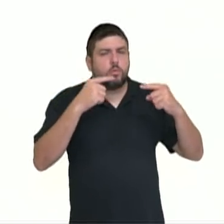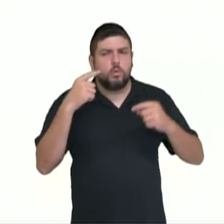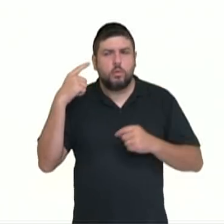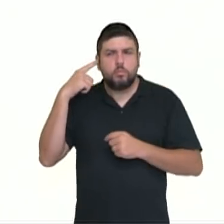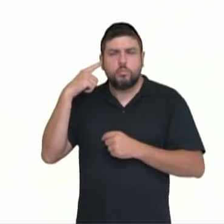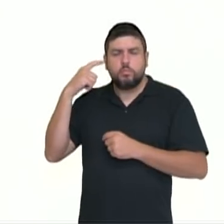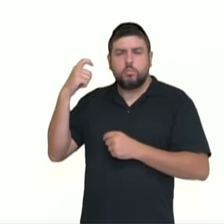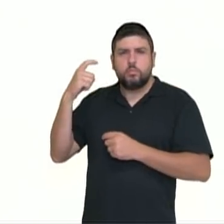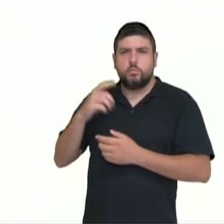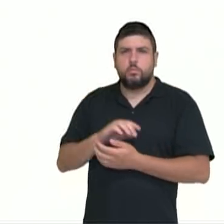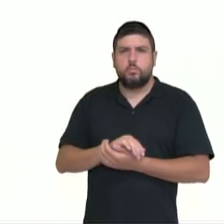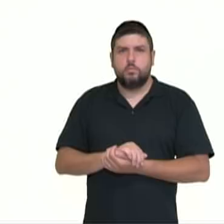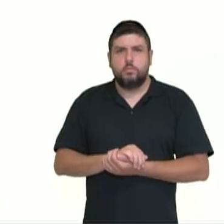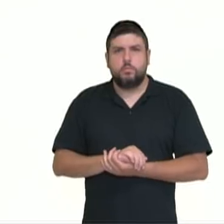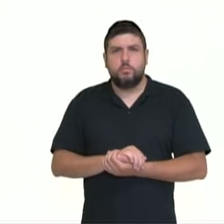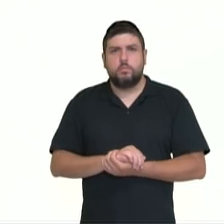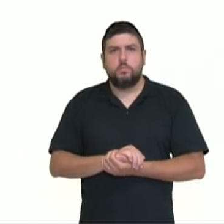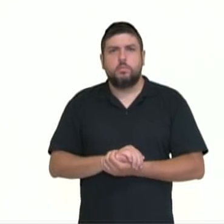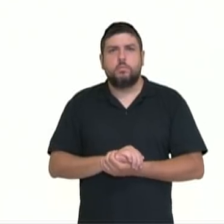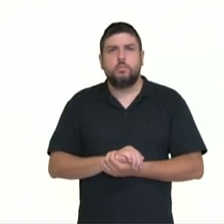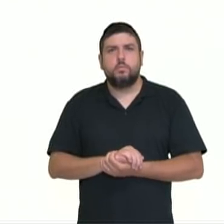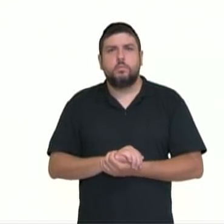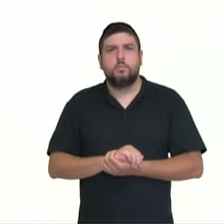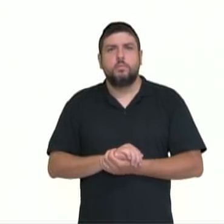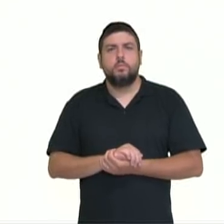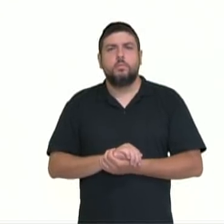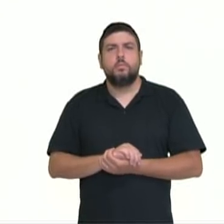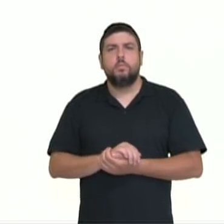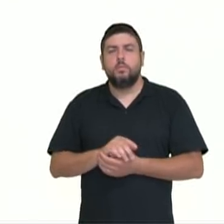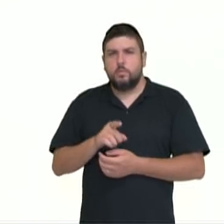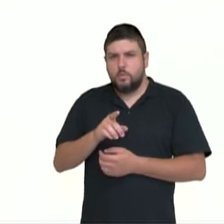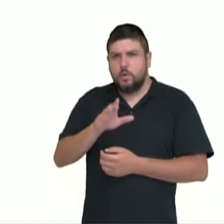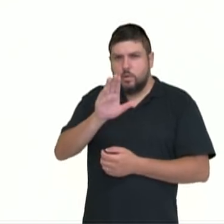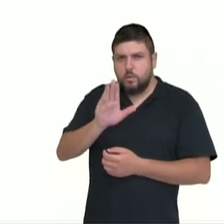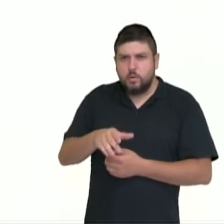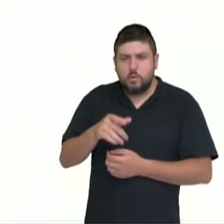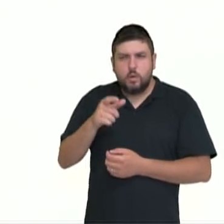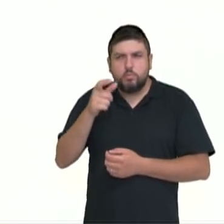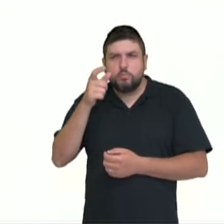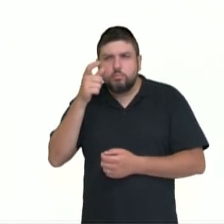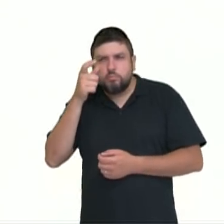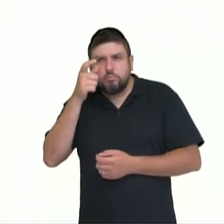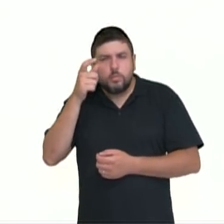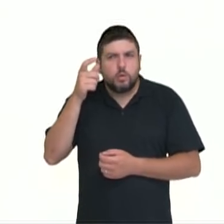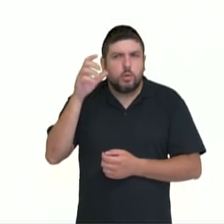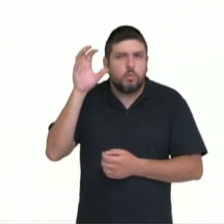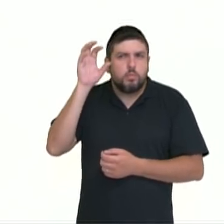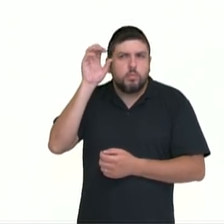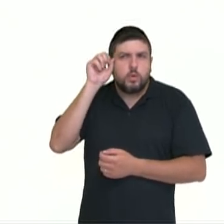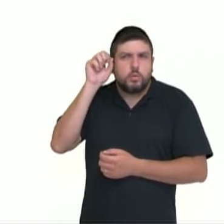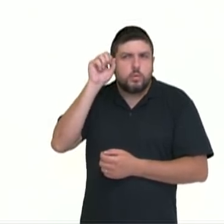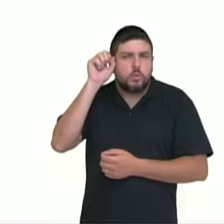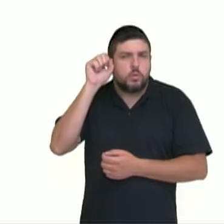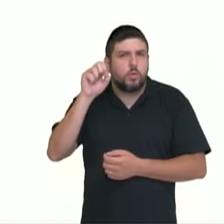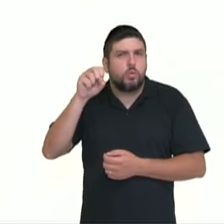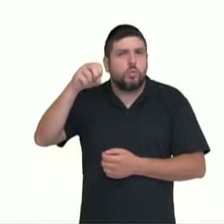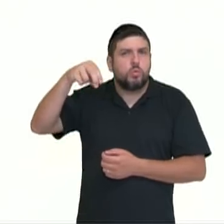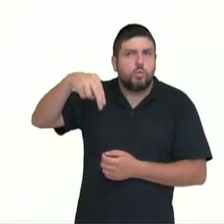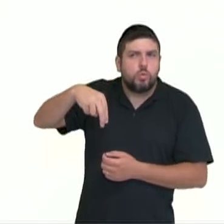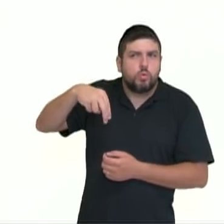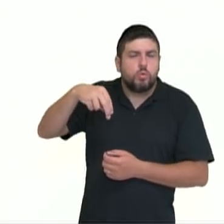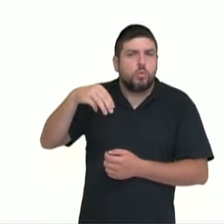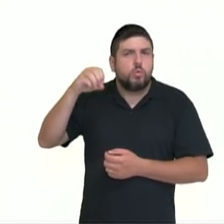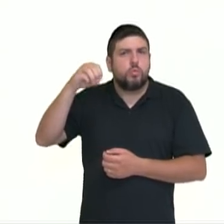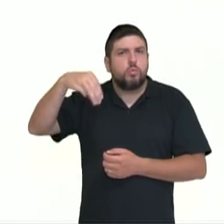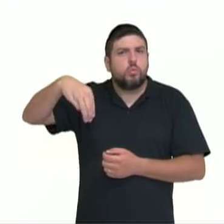Você já parou para prestar atenção aos sons à sua volta? Você costuma ficar